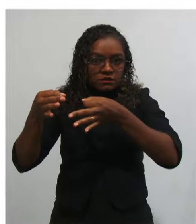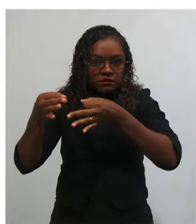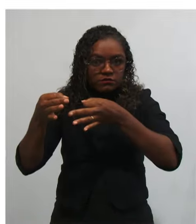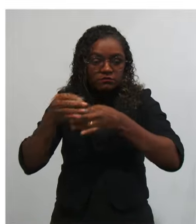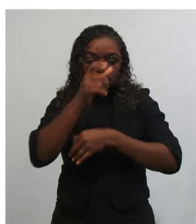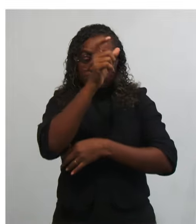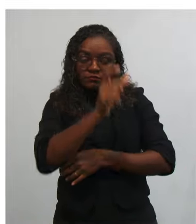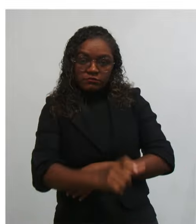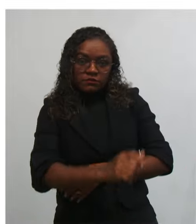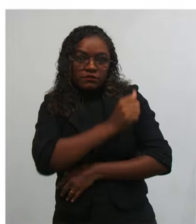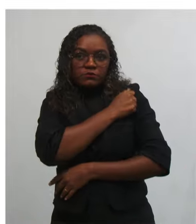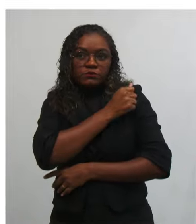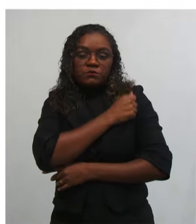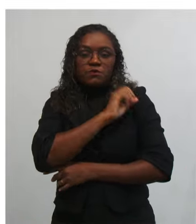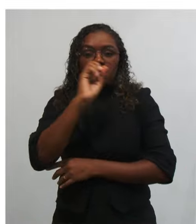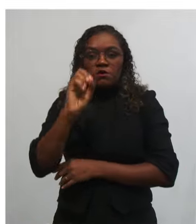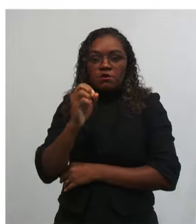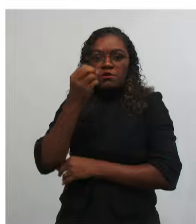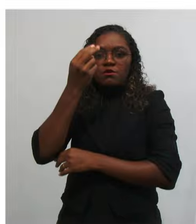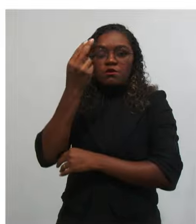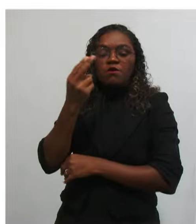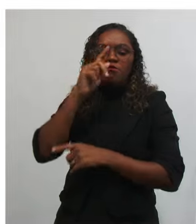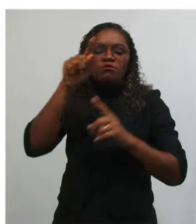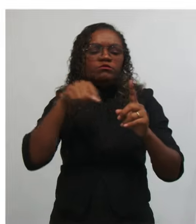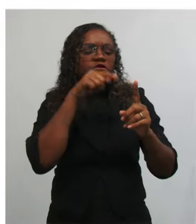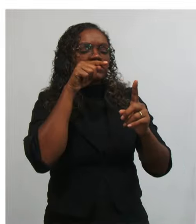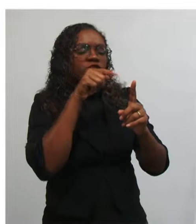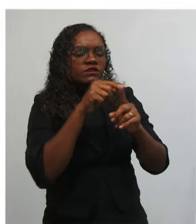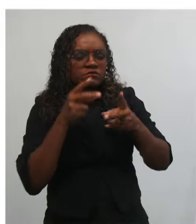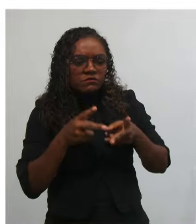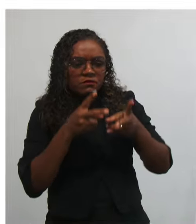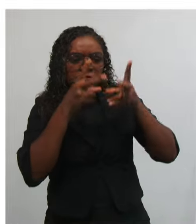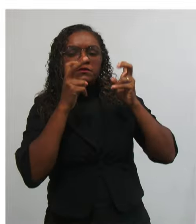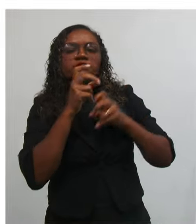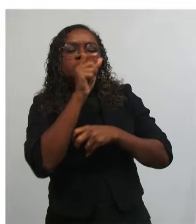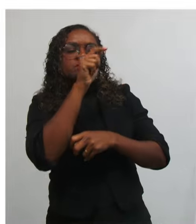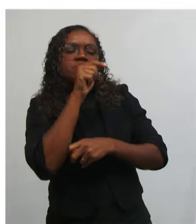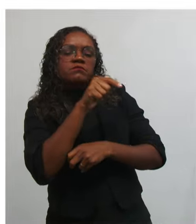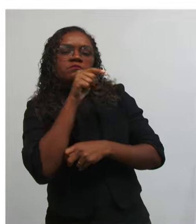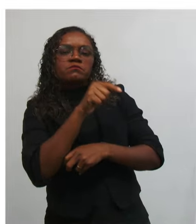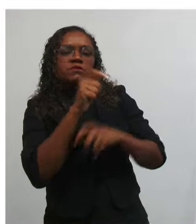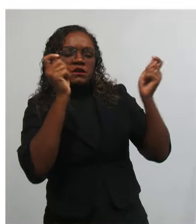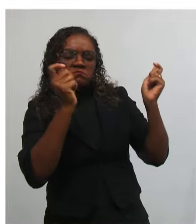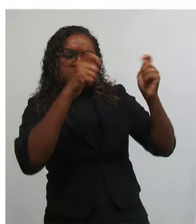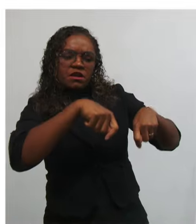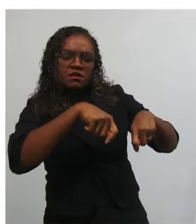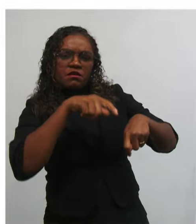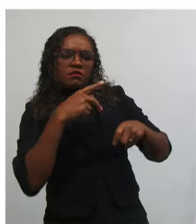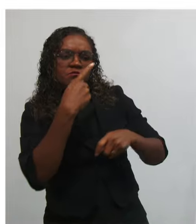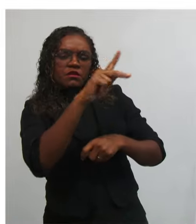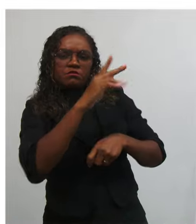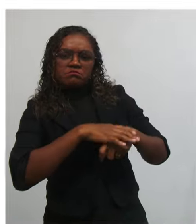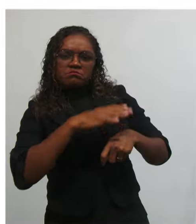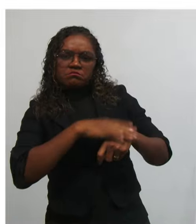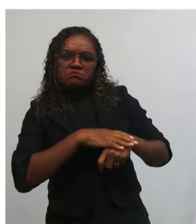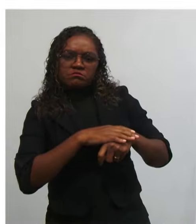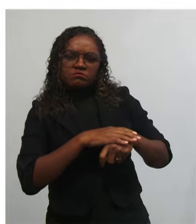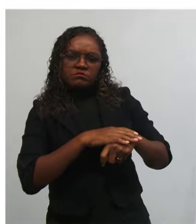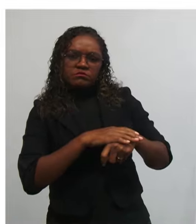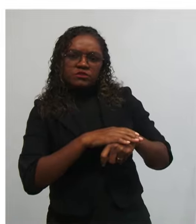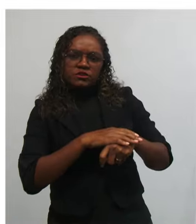educando ou tem tido o objetivo de detectar a capacidade do educando de